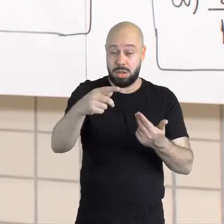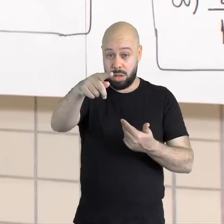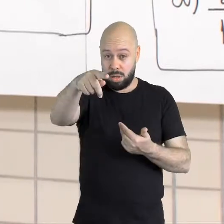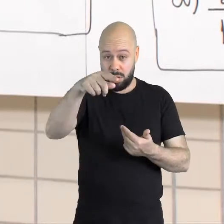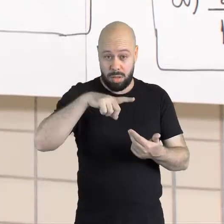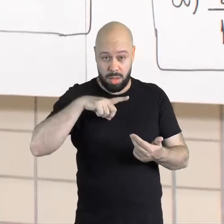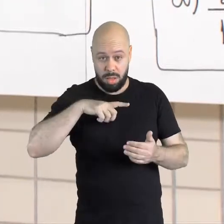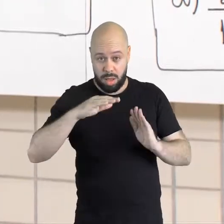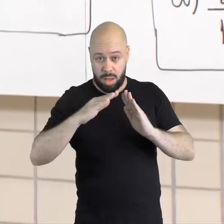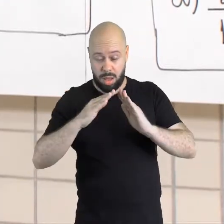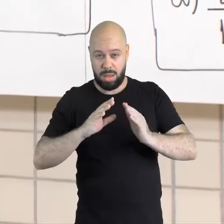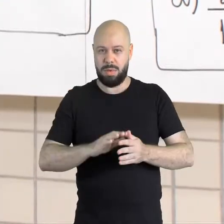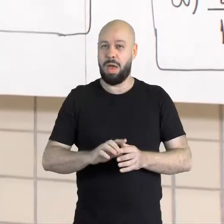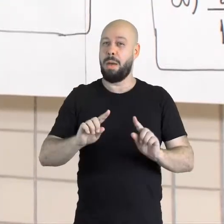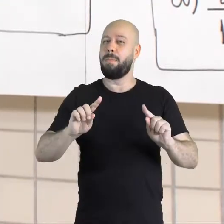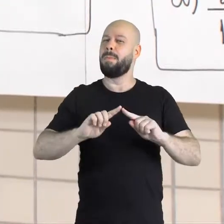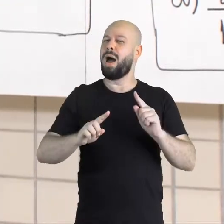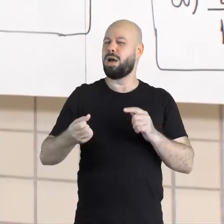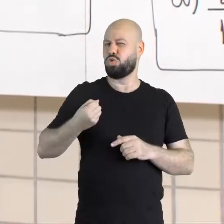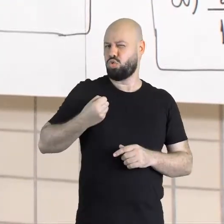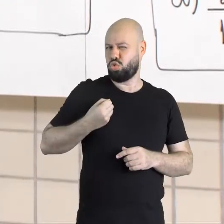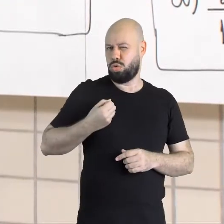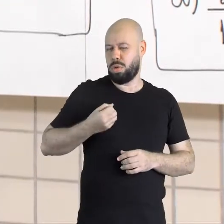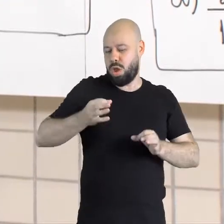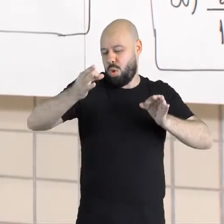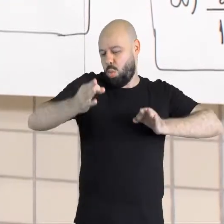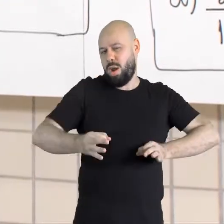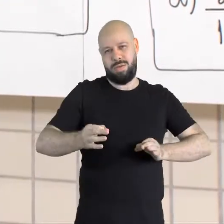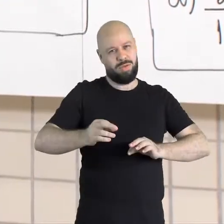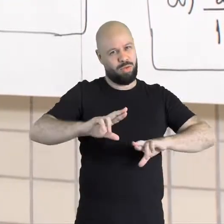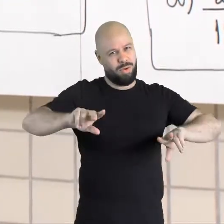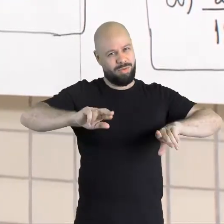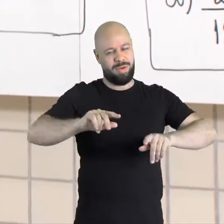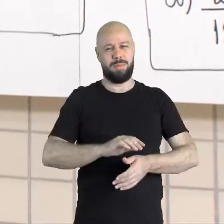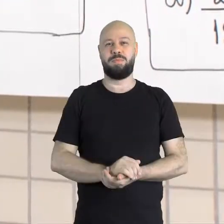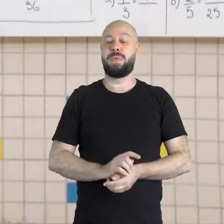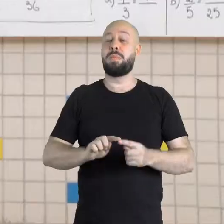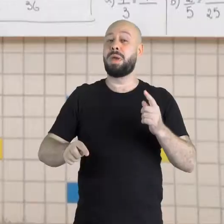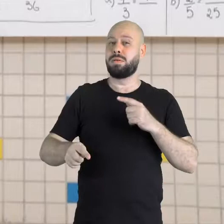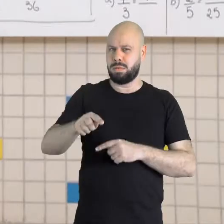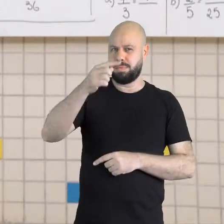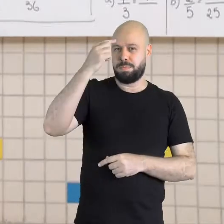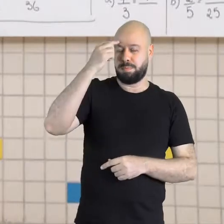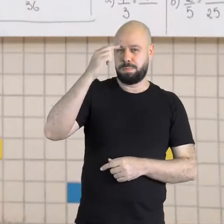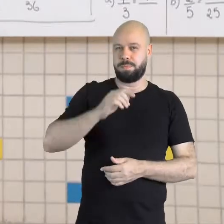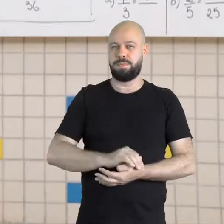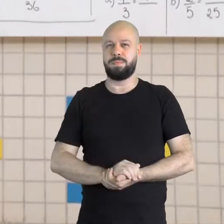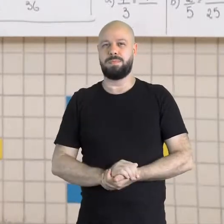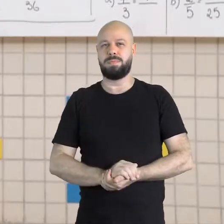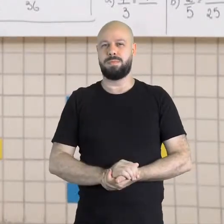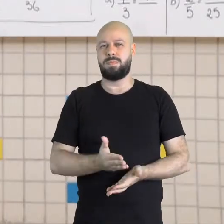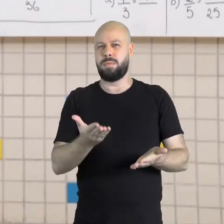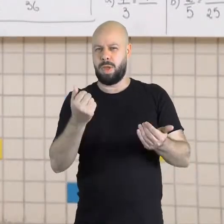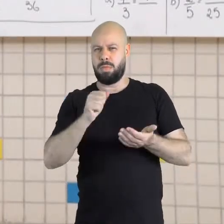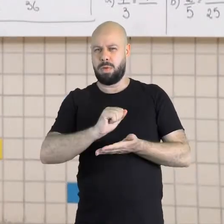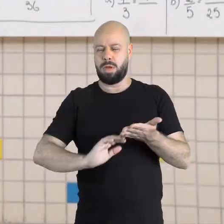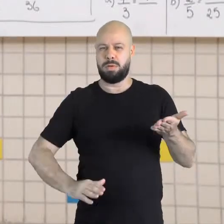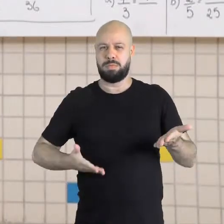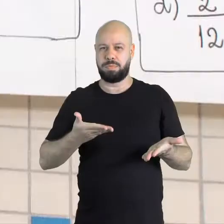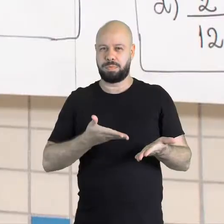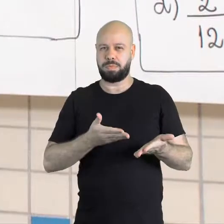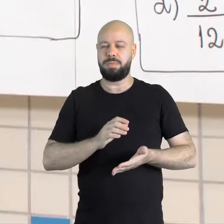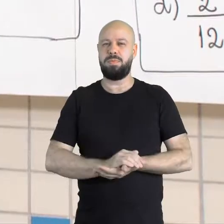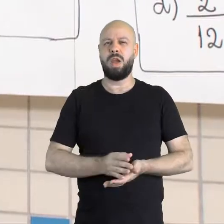Lógico que não são os mesmos números, tá bom, turminha? Mas para vocês pensarem um pouquinho. Turminha, então vamos para um exercício,